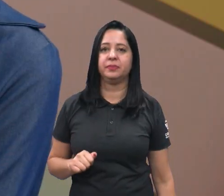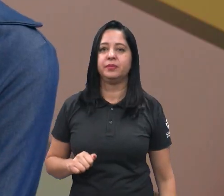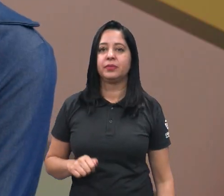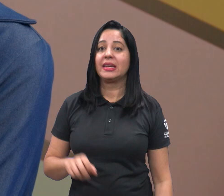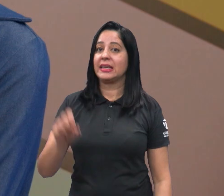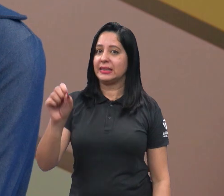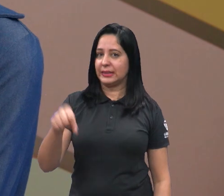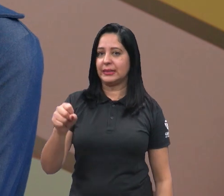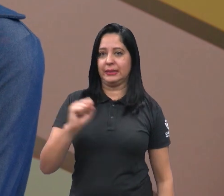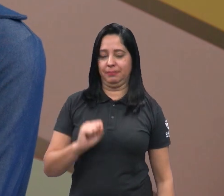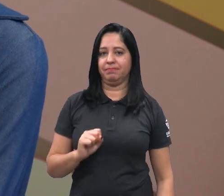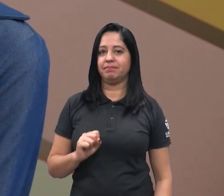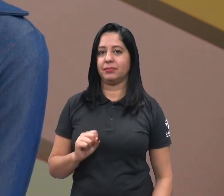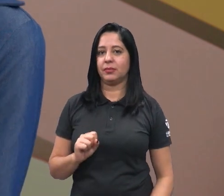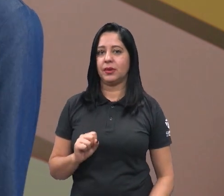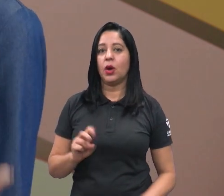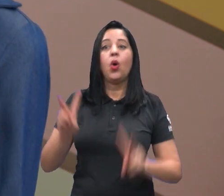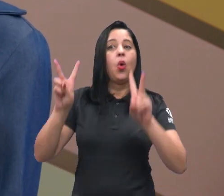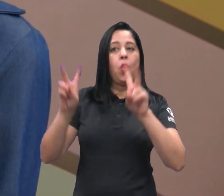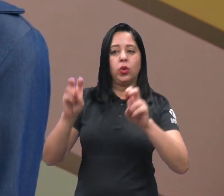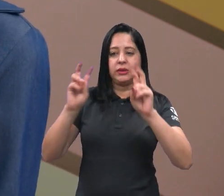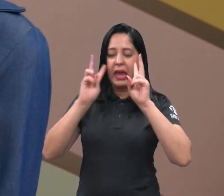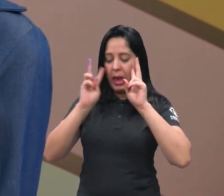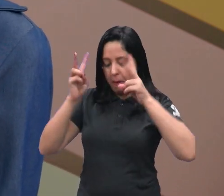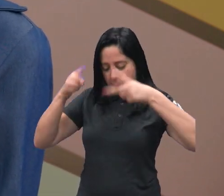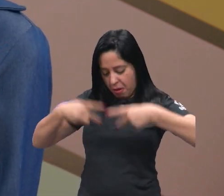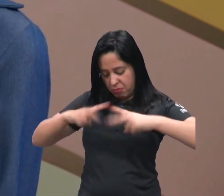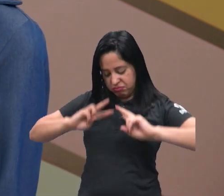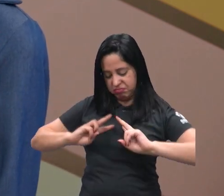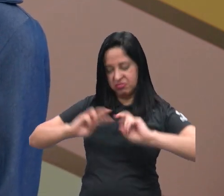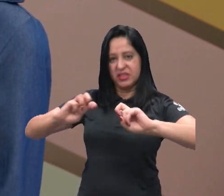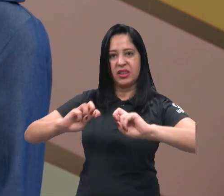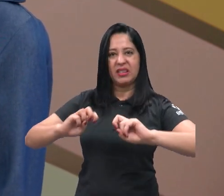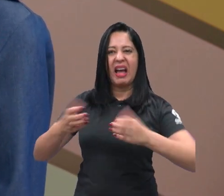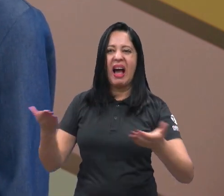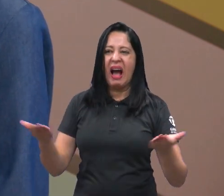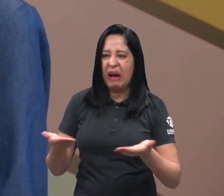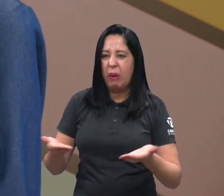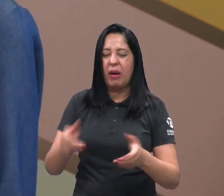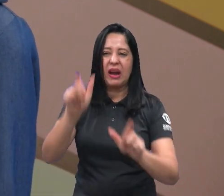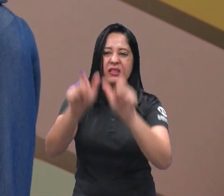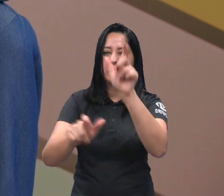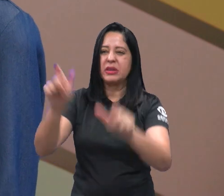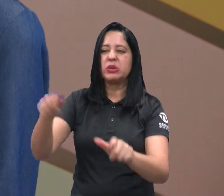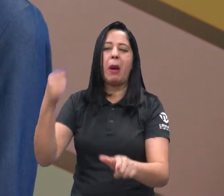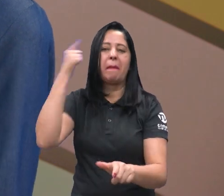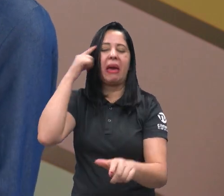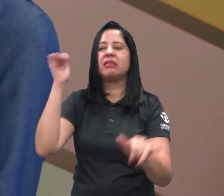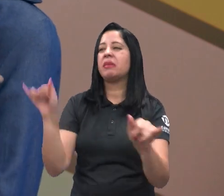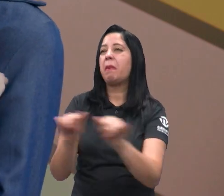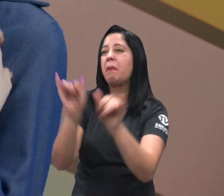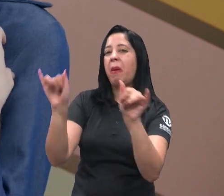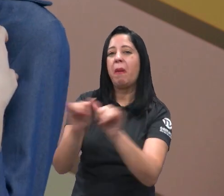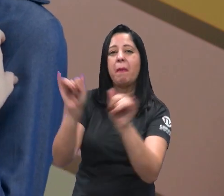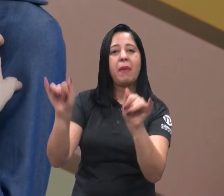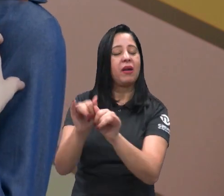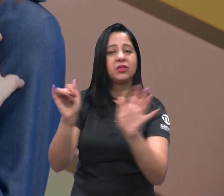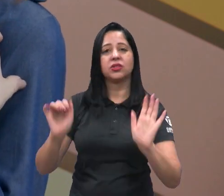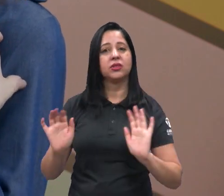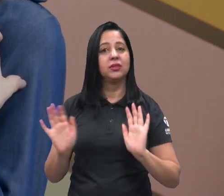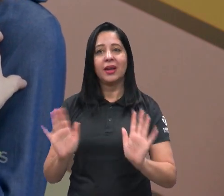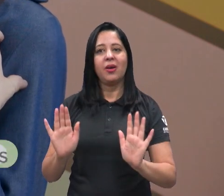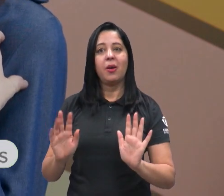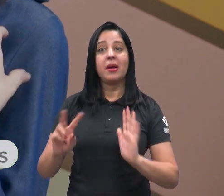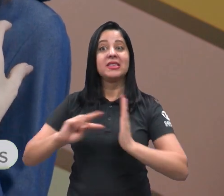de autoconhecimento, ficou banalizado, sabe? Então, o que é autoconhecer? É o conhecer eu